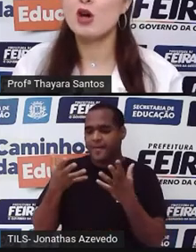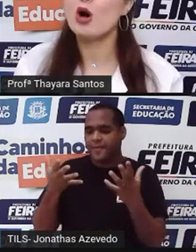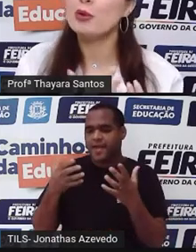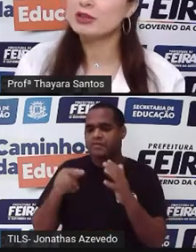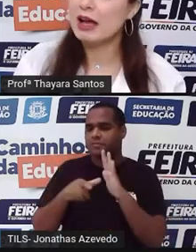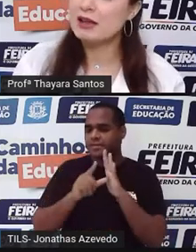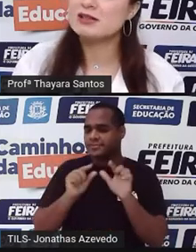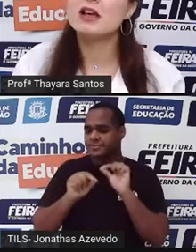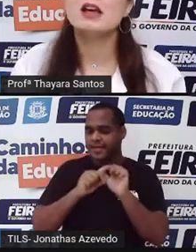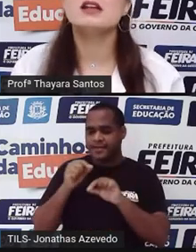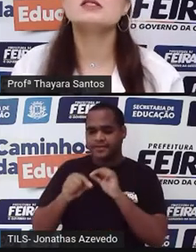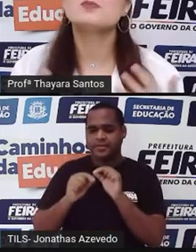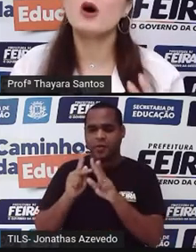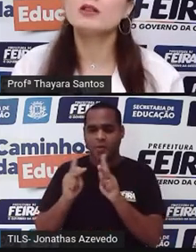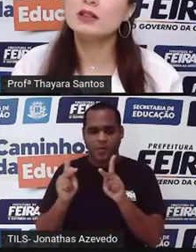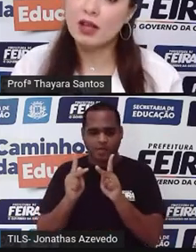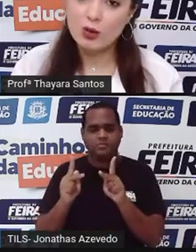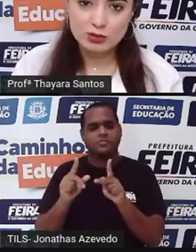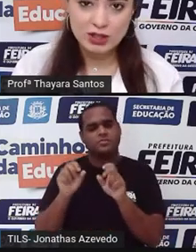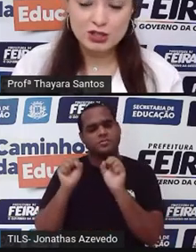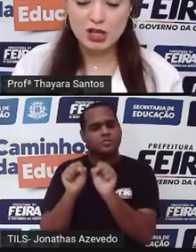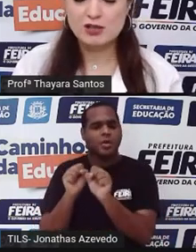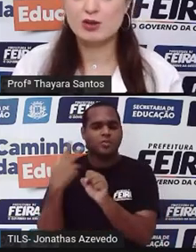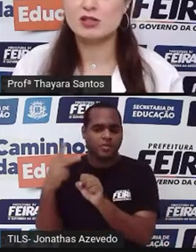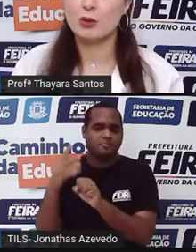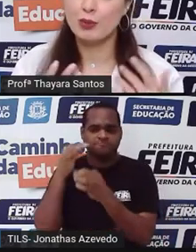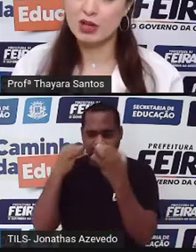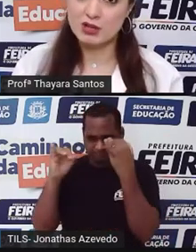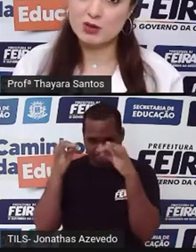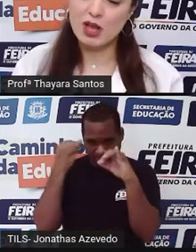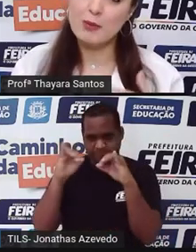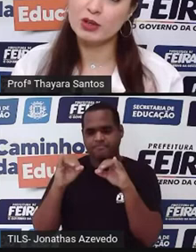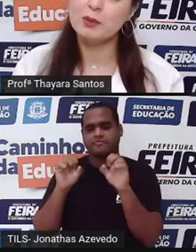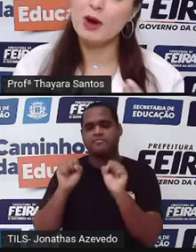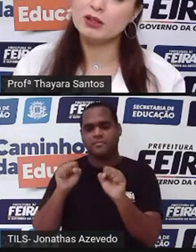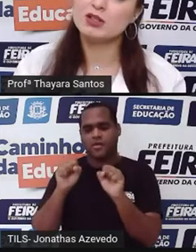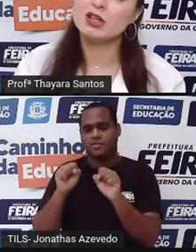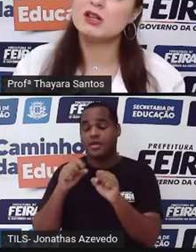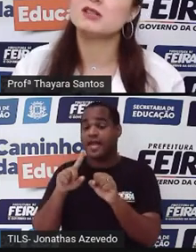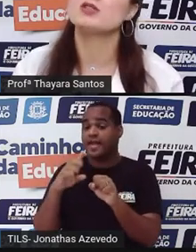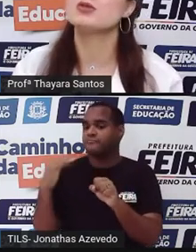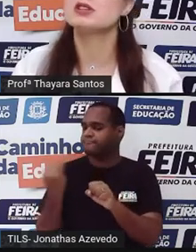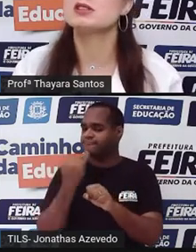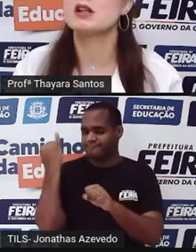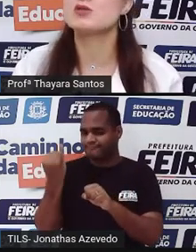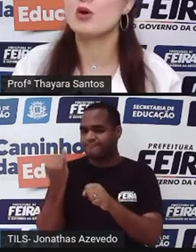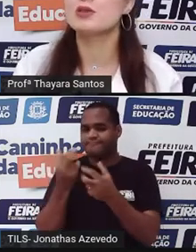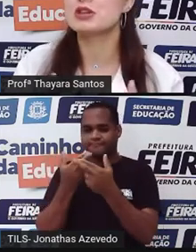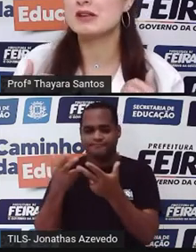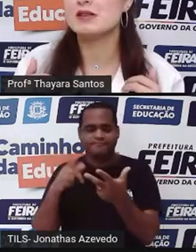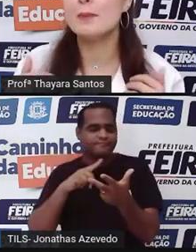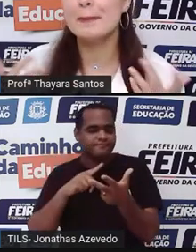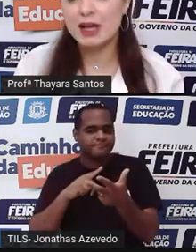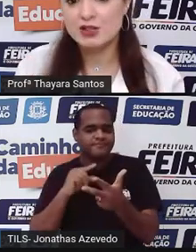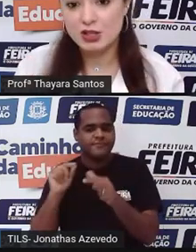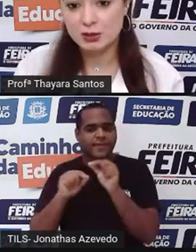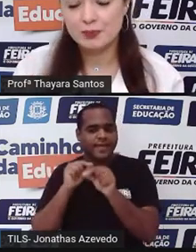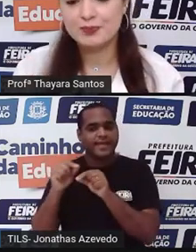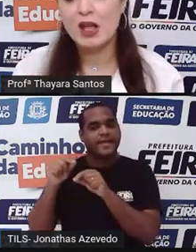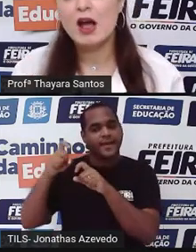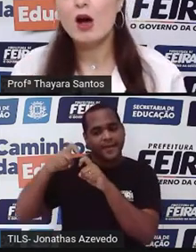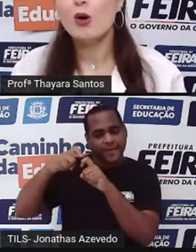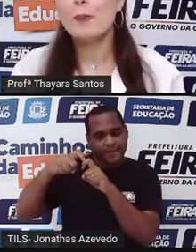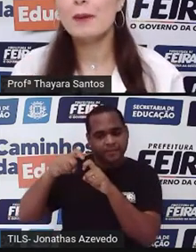concepcionais hormonais eles podem ter contraindicações são por isso que é muito importante que eles sejam utilizados com indicação